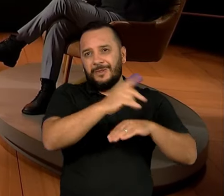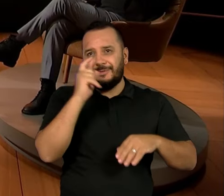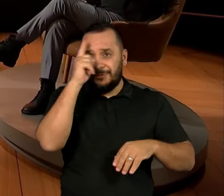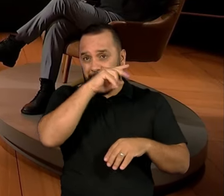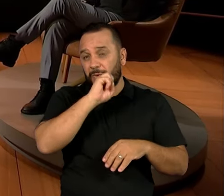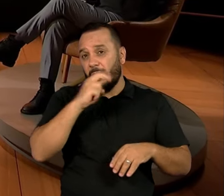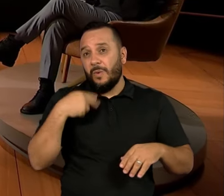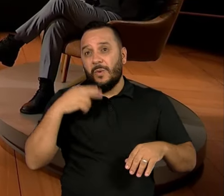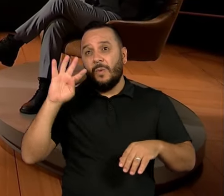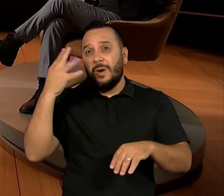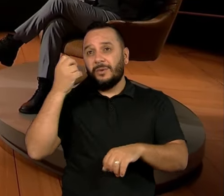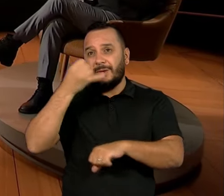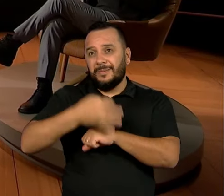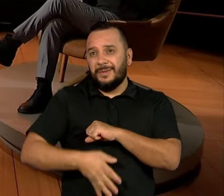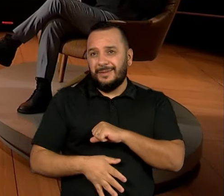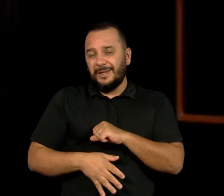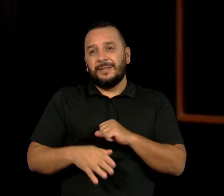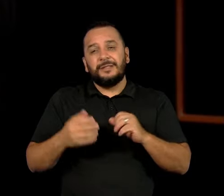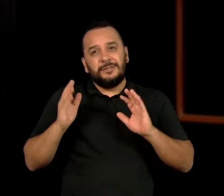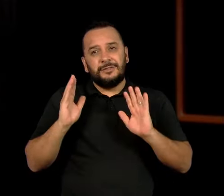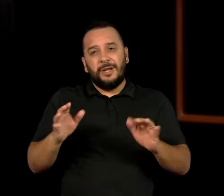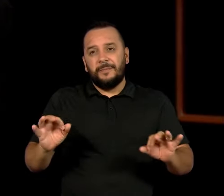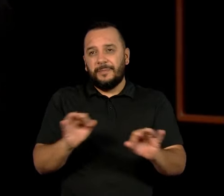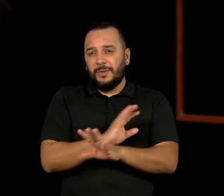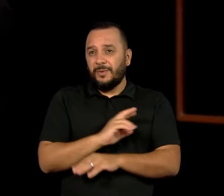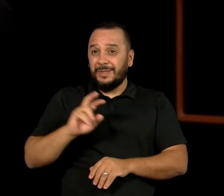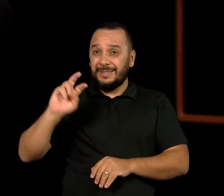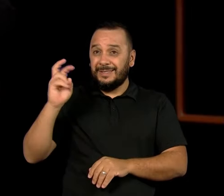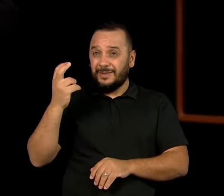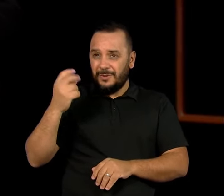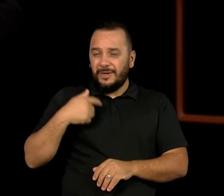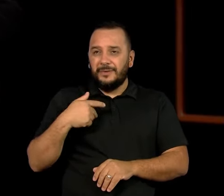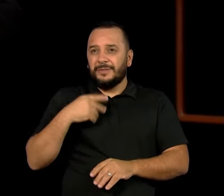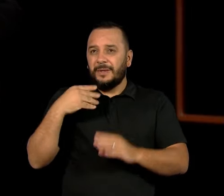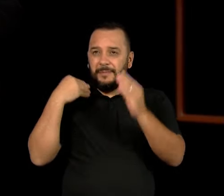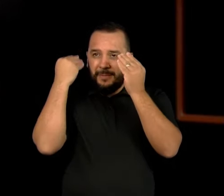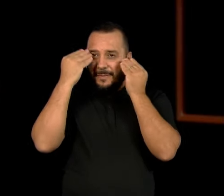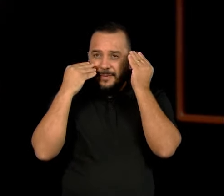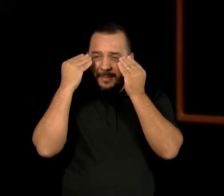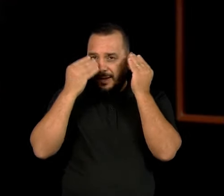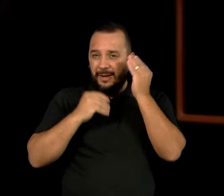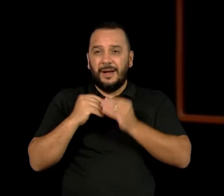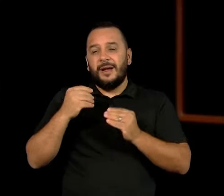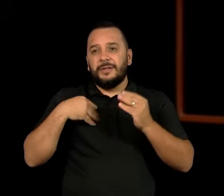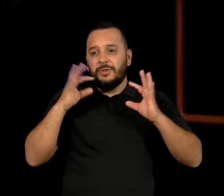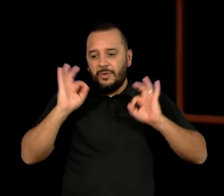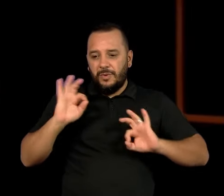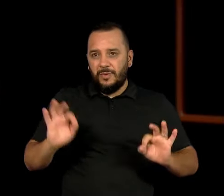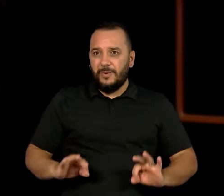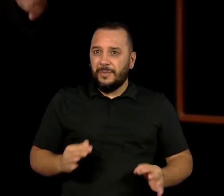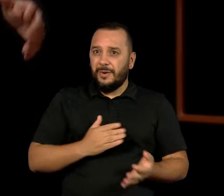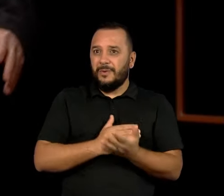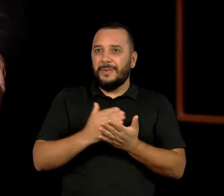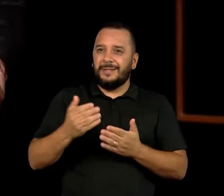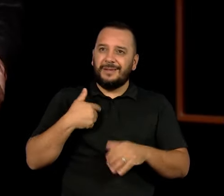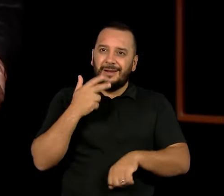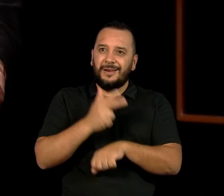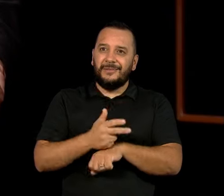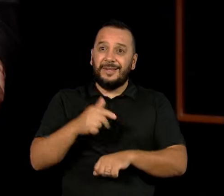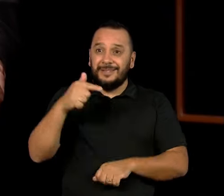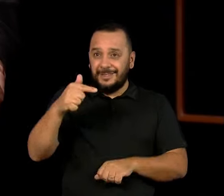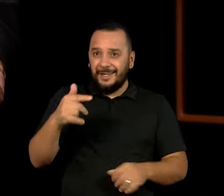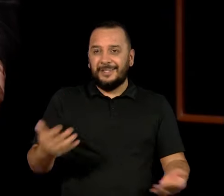para estar pronto às 5, para alguém te levar, para maquiar e botar o figurino para começar a gravar às 7, porque tinha que começar a gravar